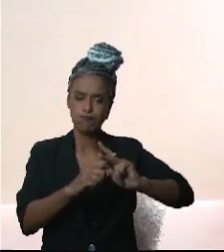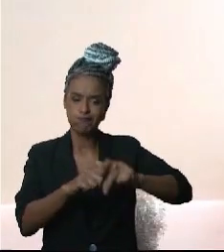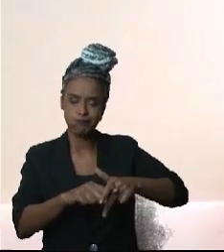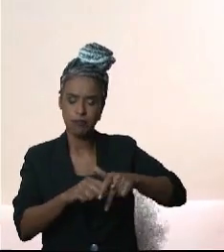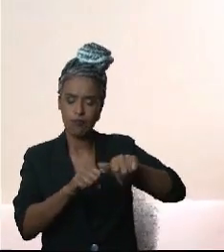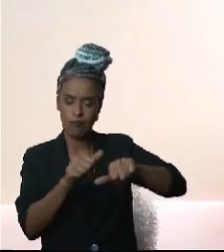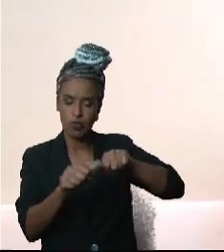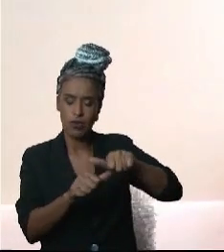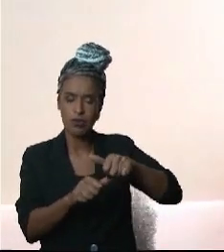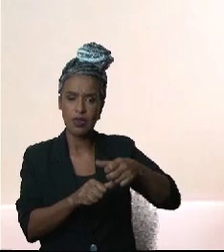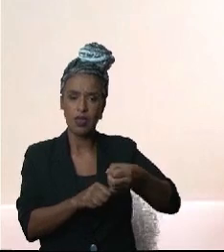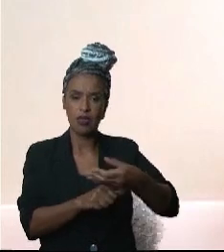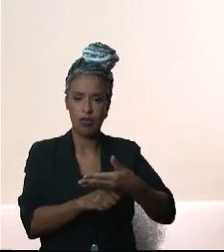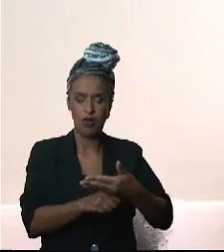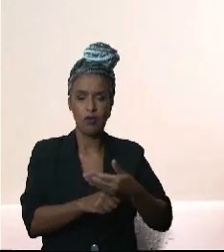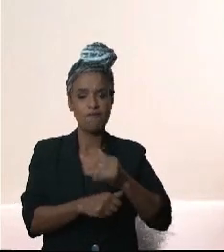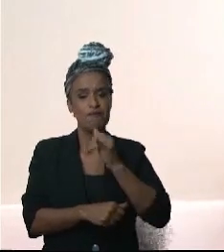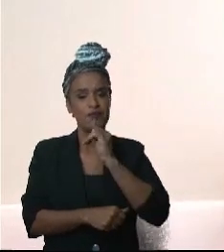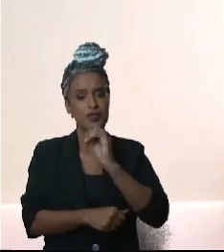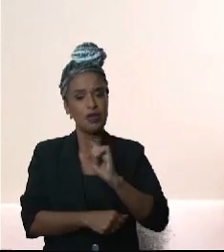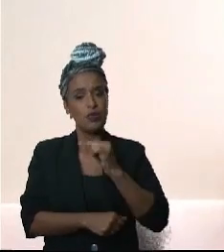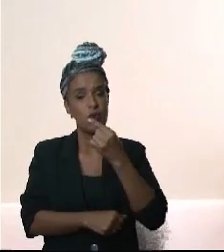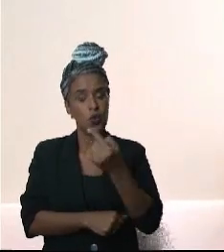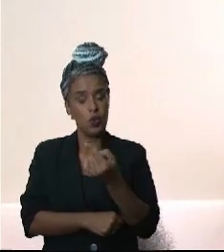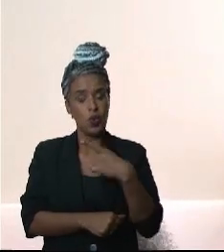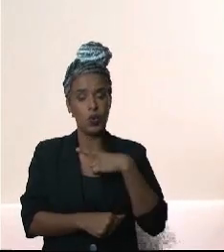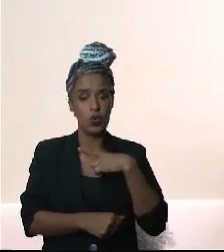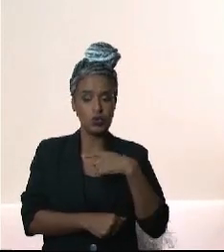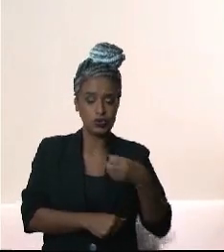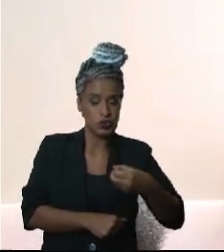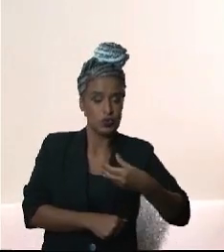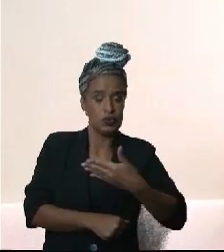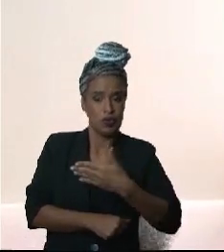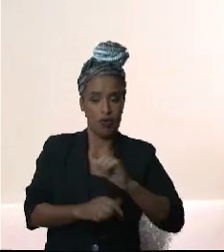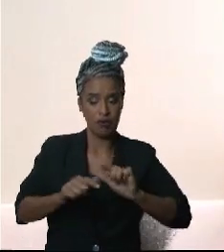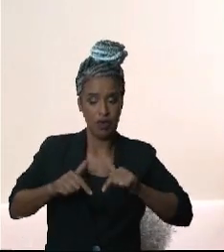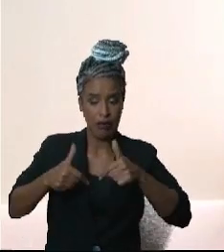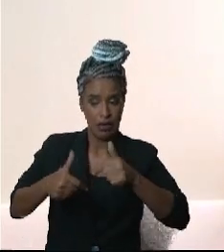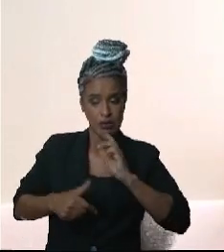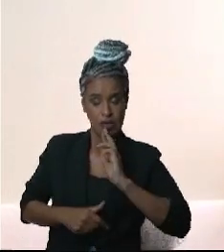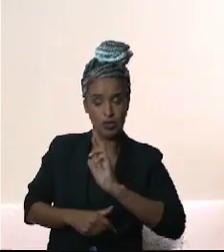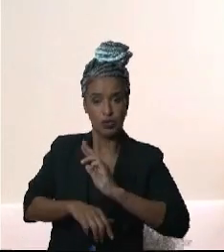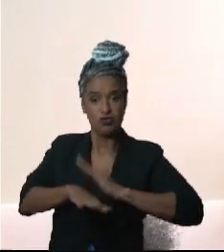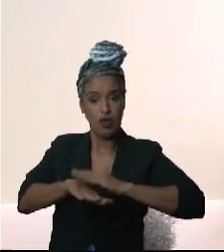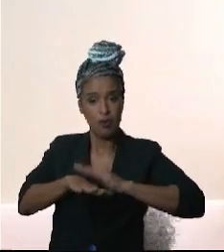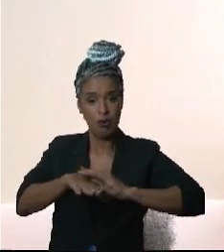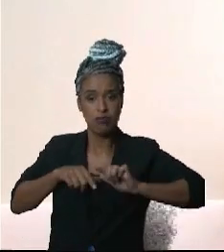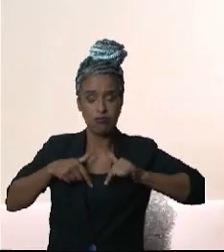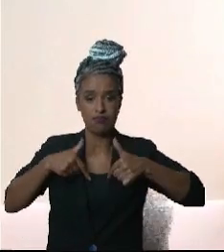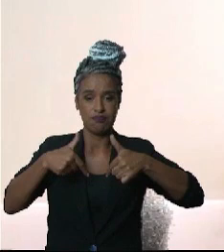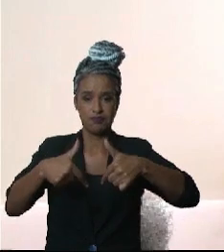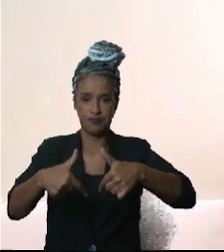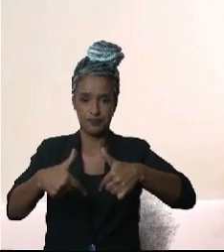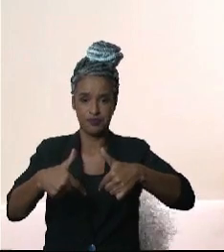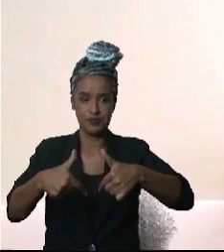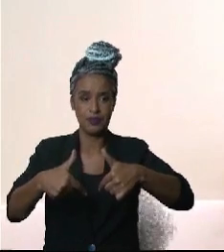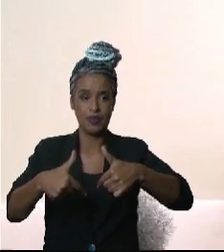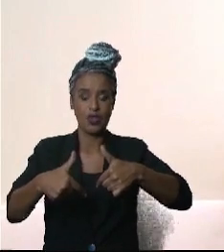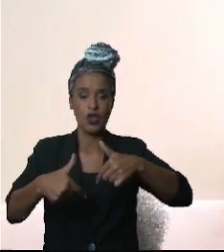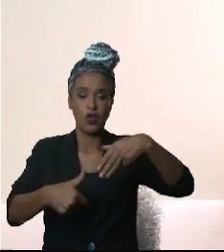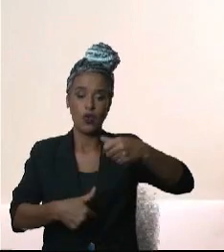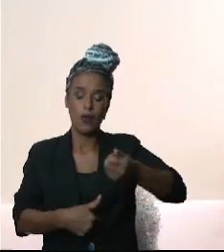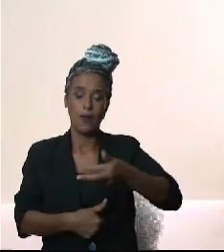reformar-se. Outro exemplo de como foram capazes de responder de maneira ágil foi a iniciativa do Mar Negro,